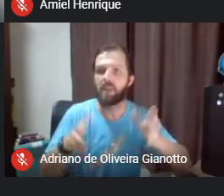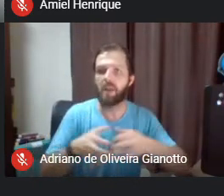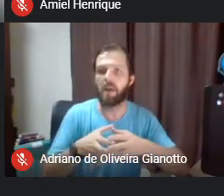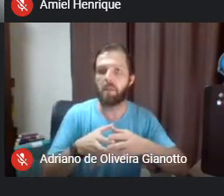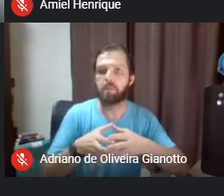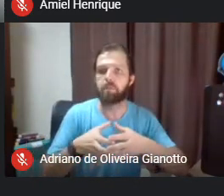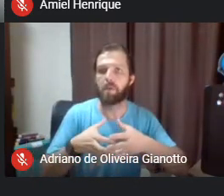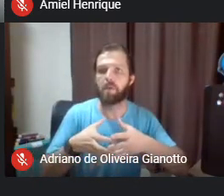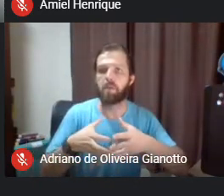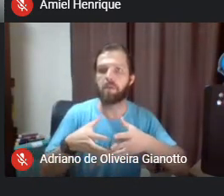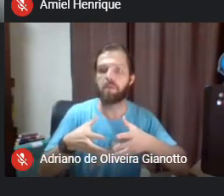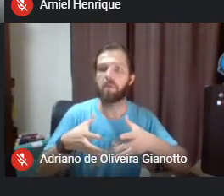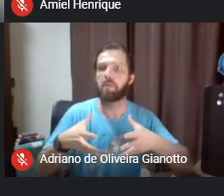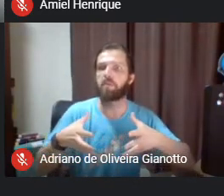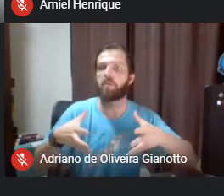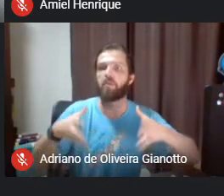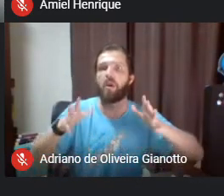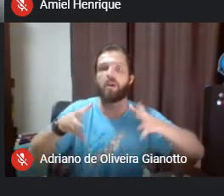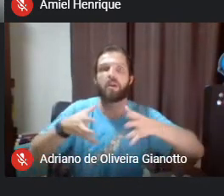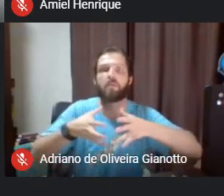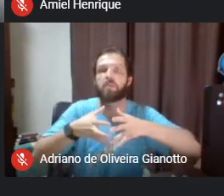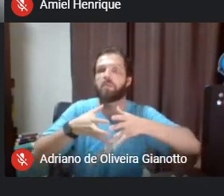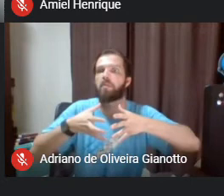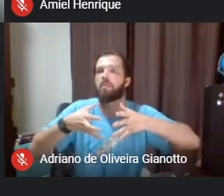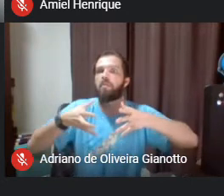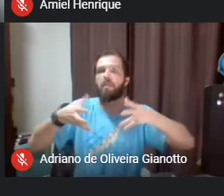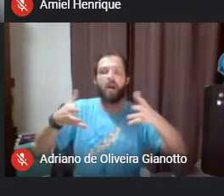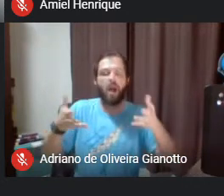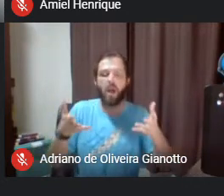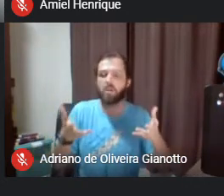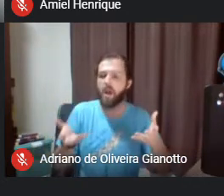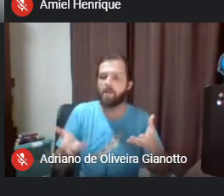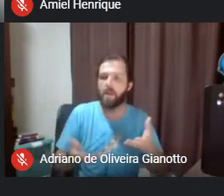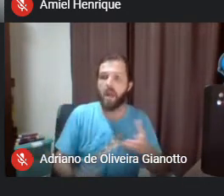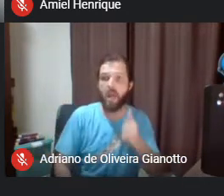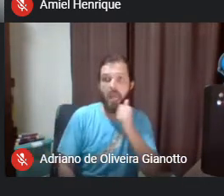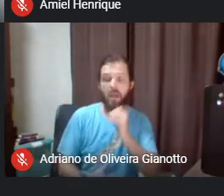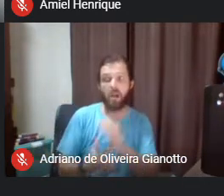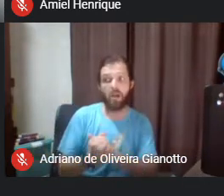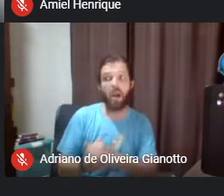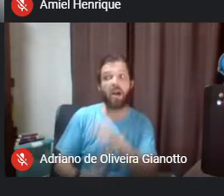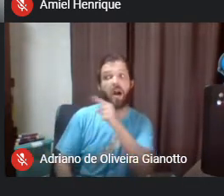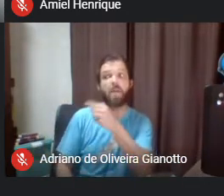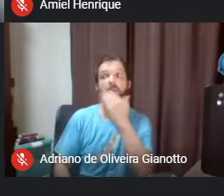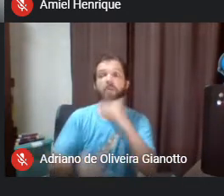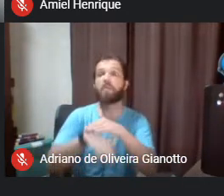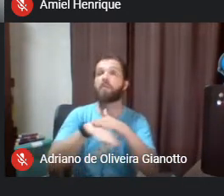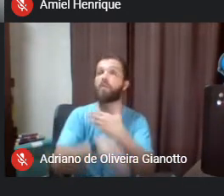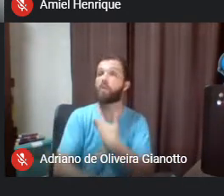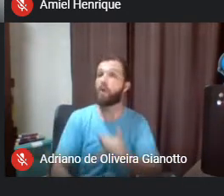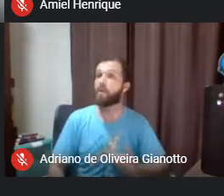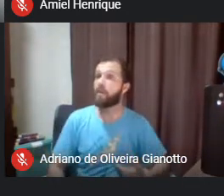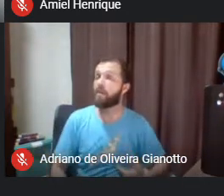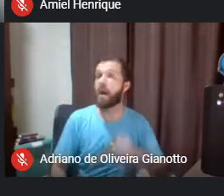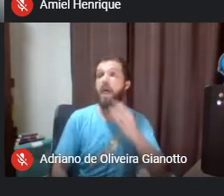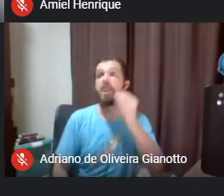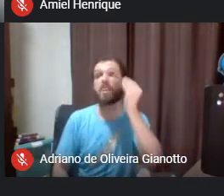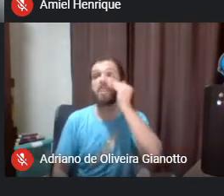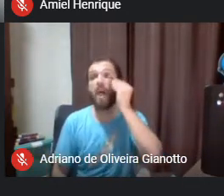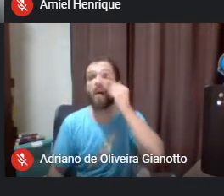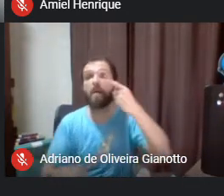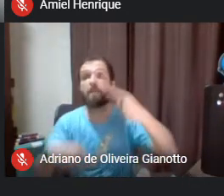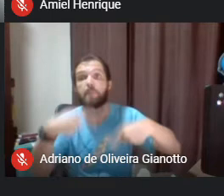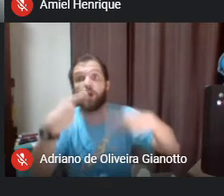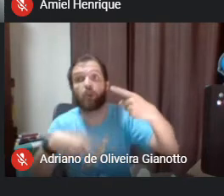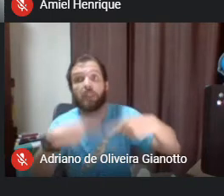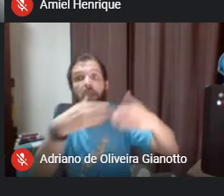não sabiam como cuidar de tantas crianças ali. E começou a crescer, e crescer, e crescer. E daí